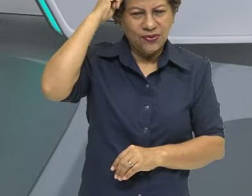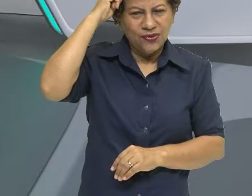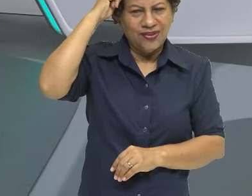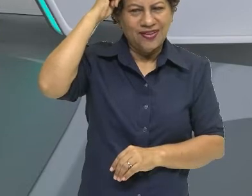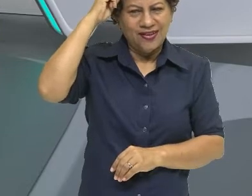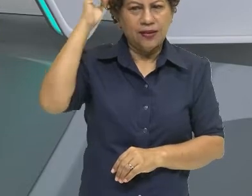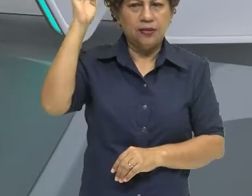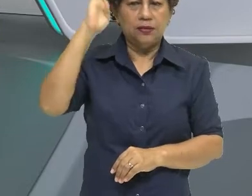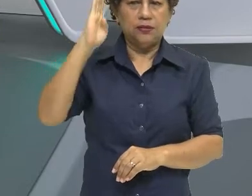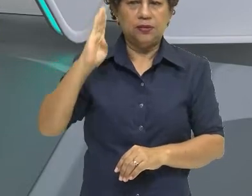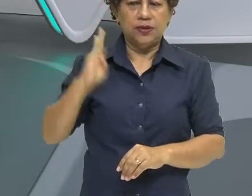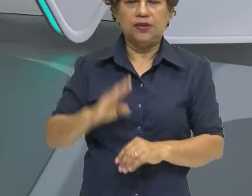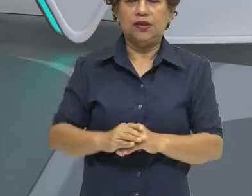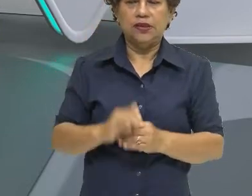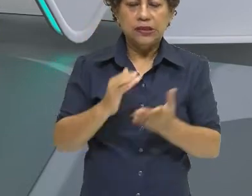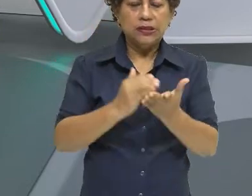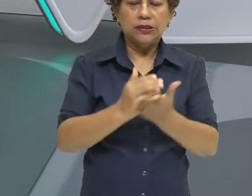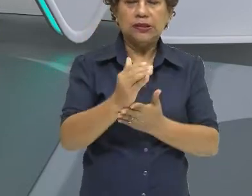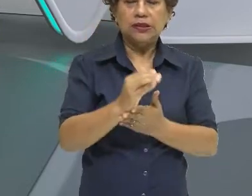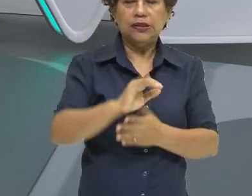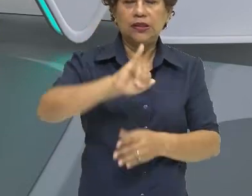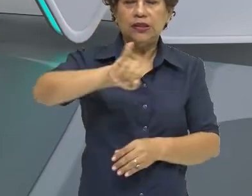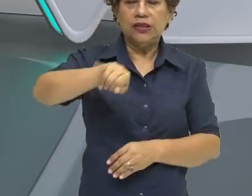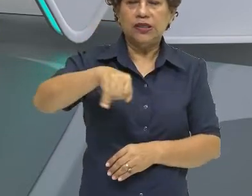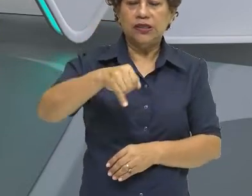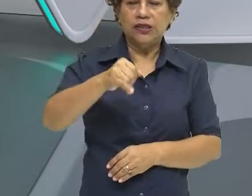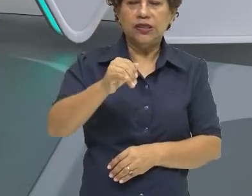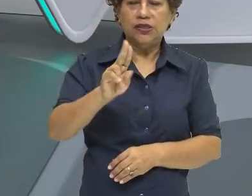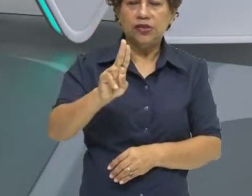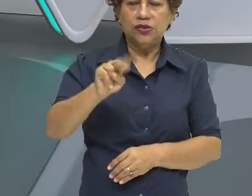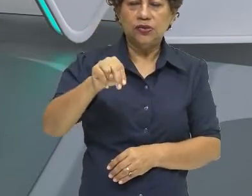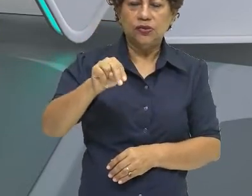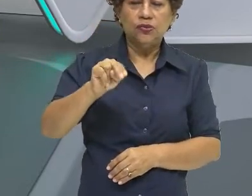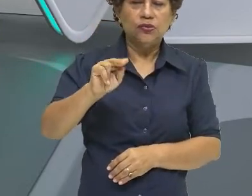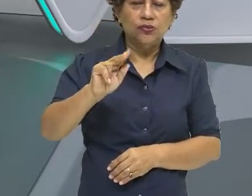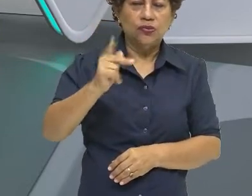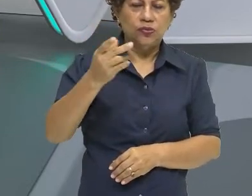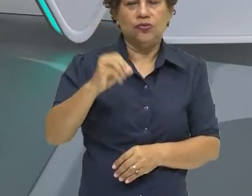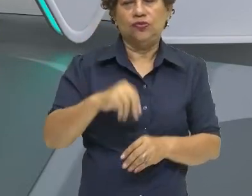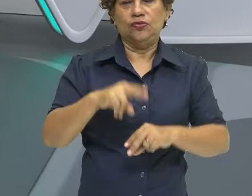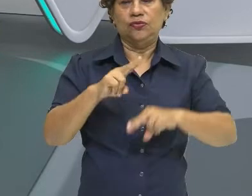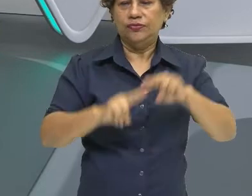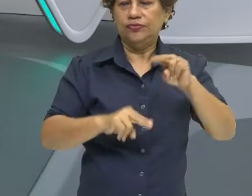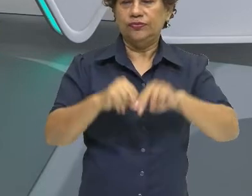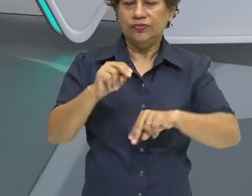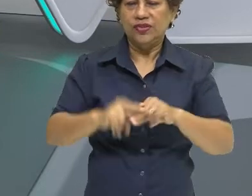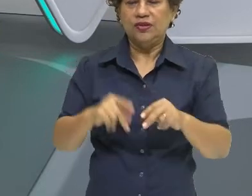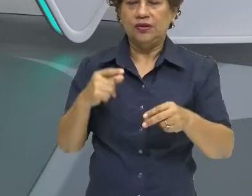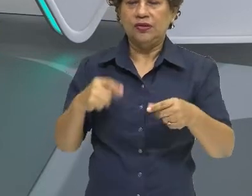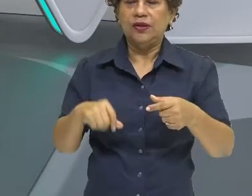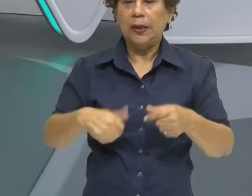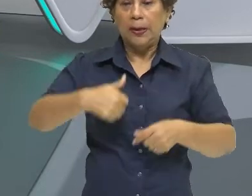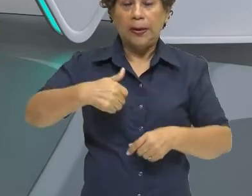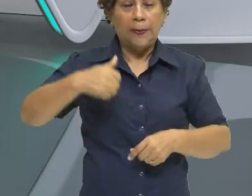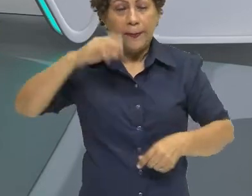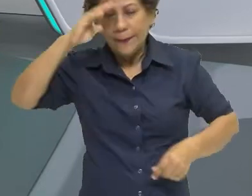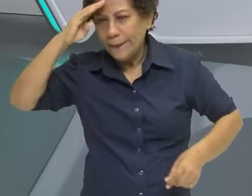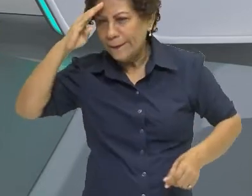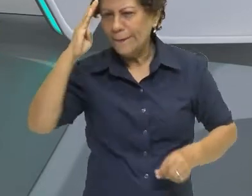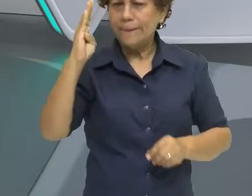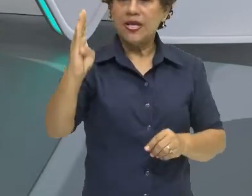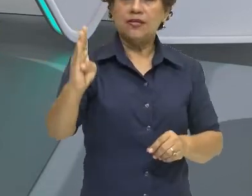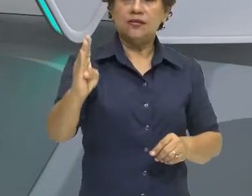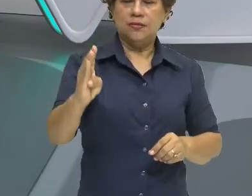acontecem os arraiais de festa junina. Então, esses são dois exemplos de festas populares que nós temos no país. Mais uma vez,